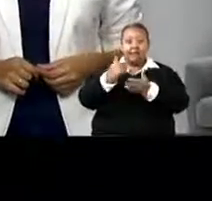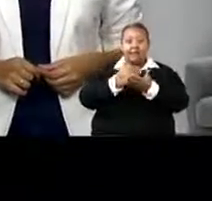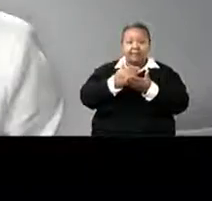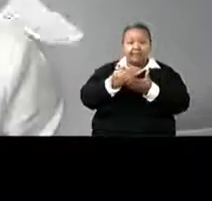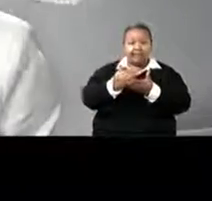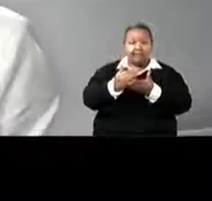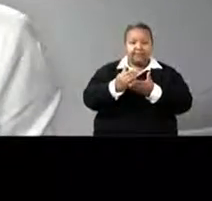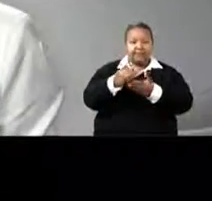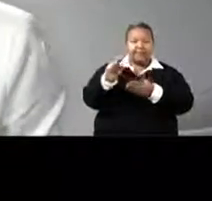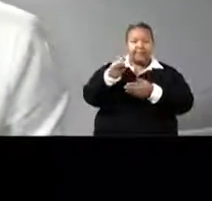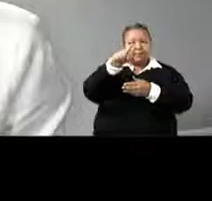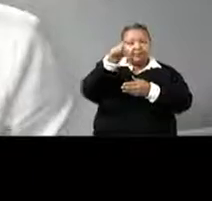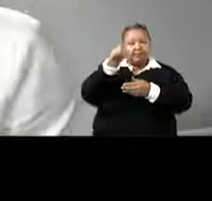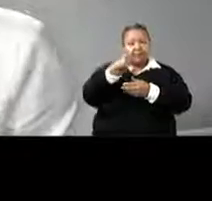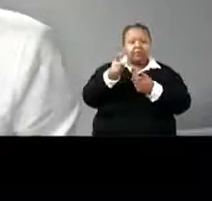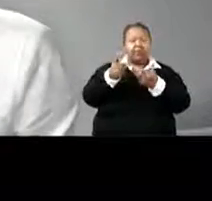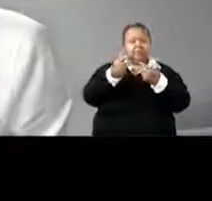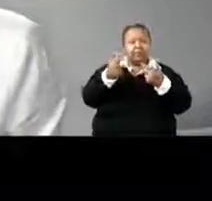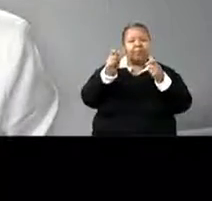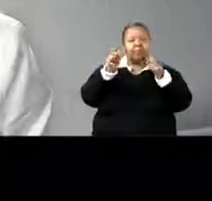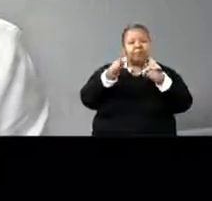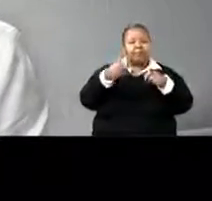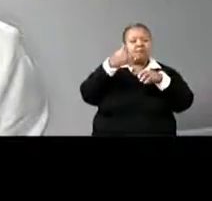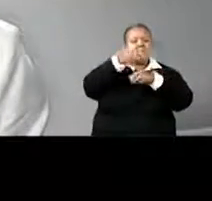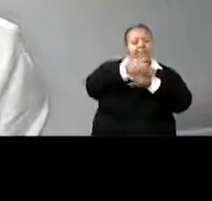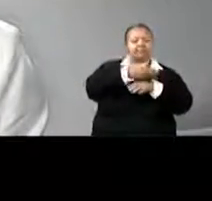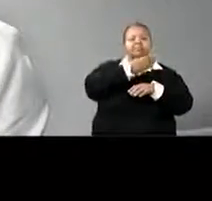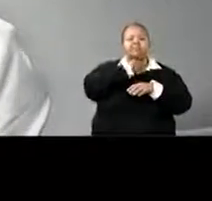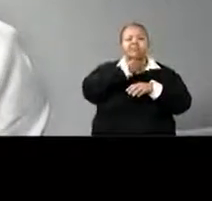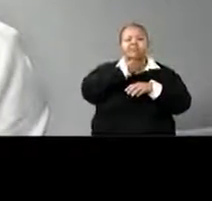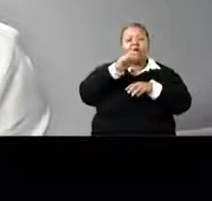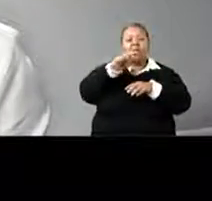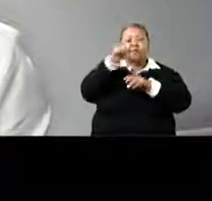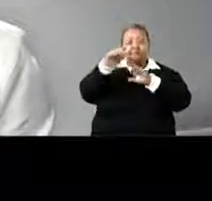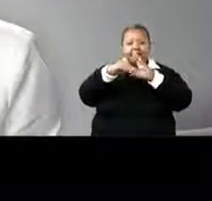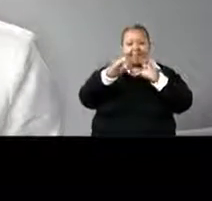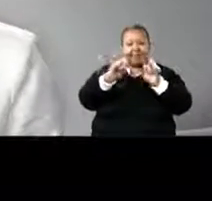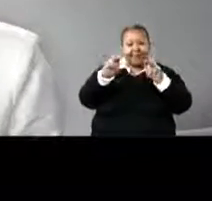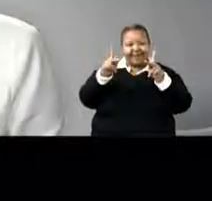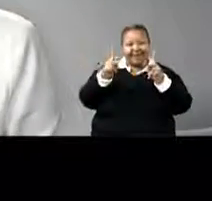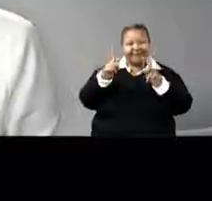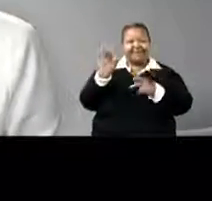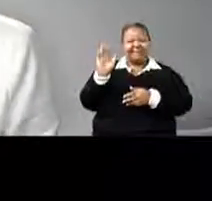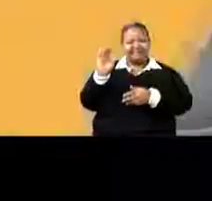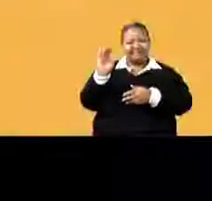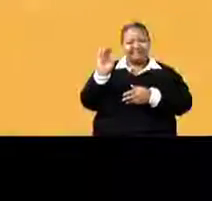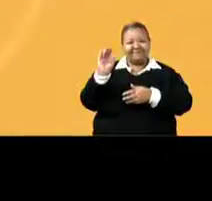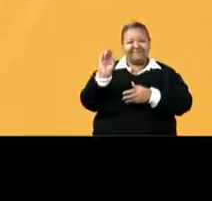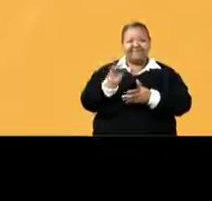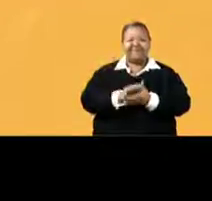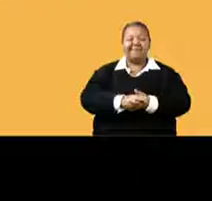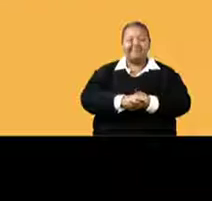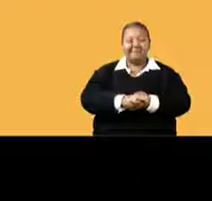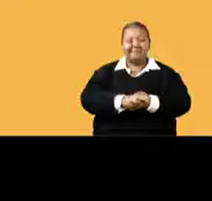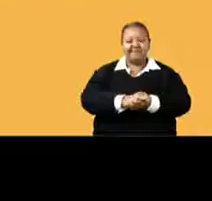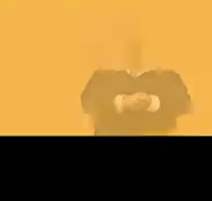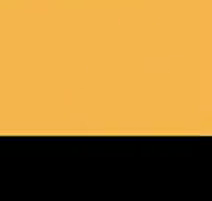começar se ficar com dúvida em algo pode entrar no fórum enviar sua pergunta ok até mais